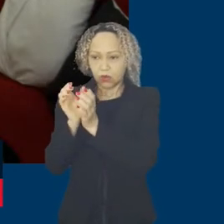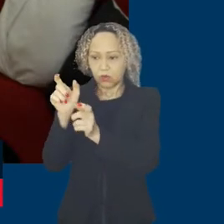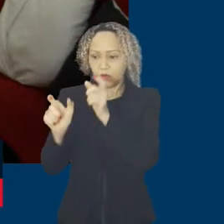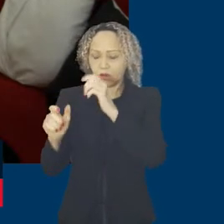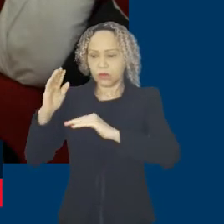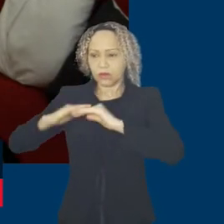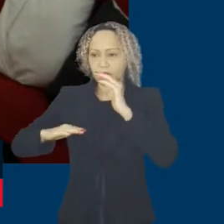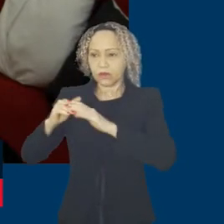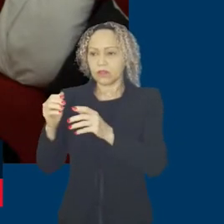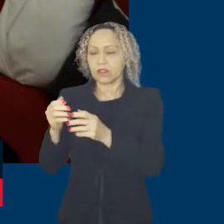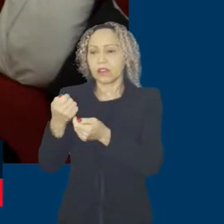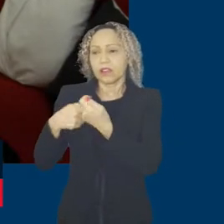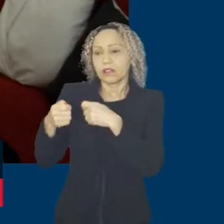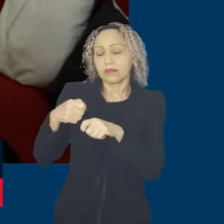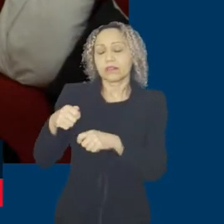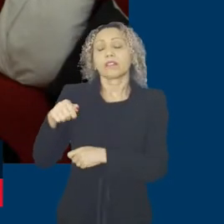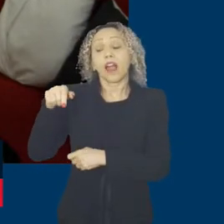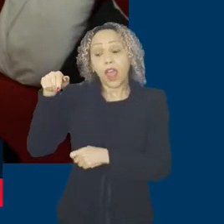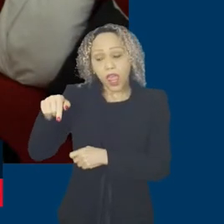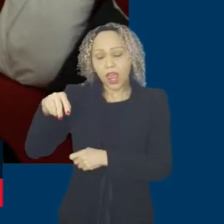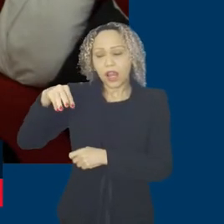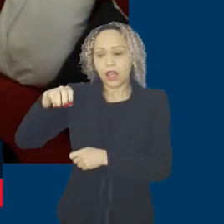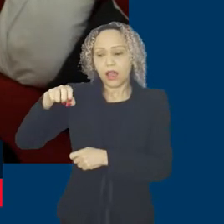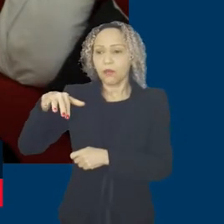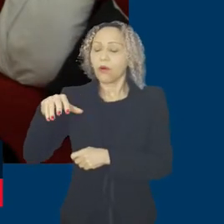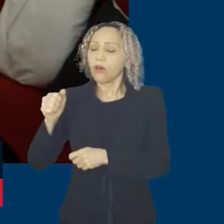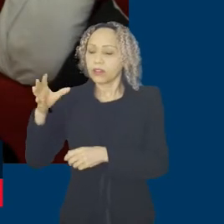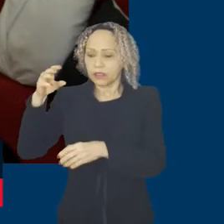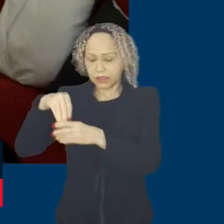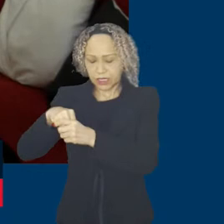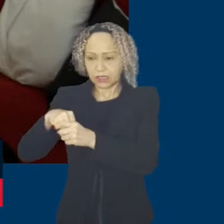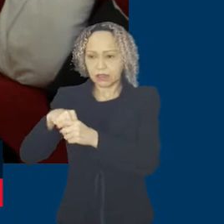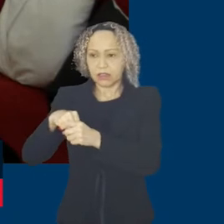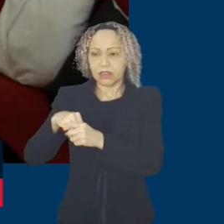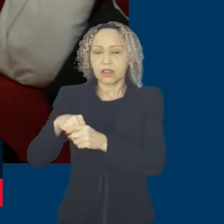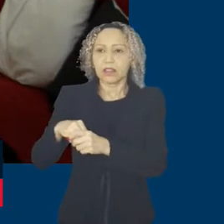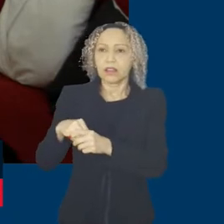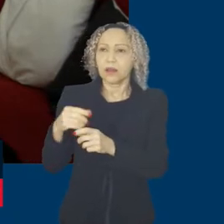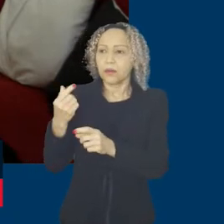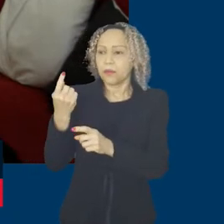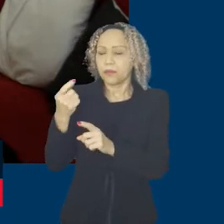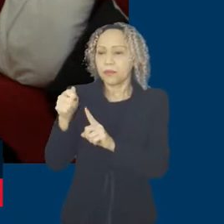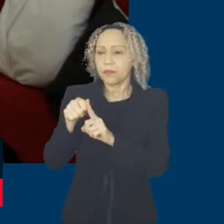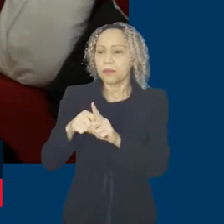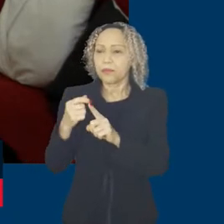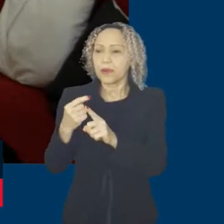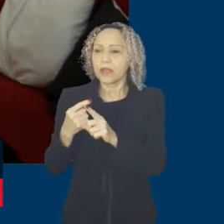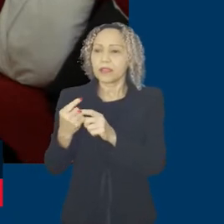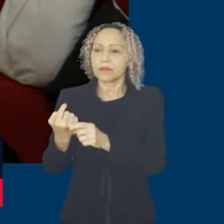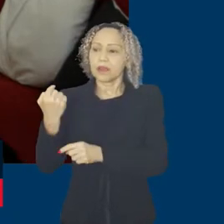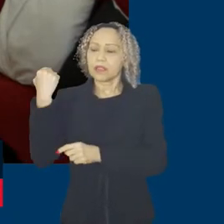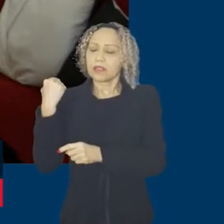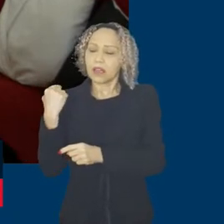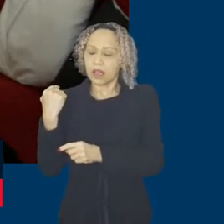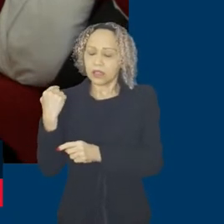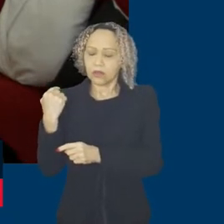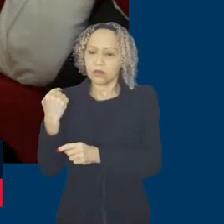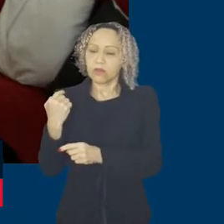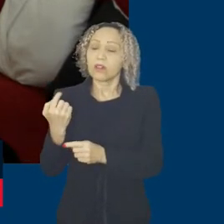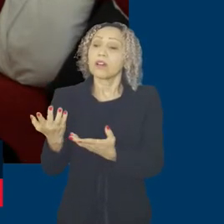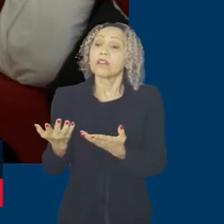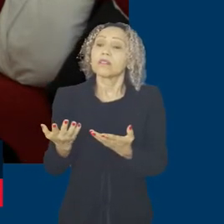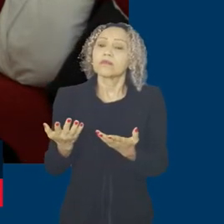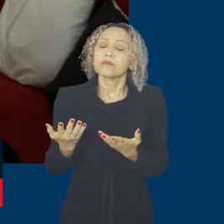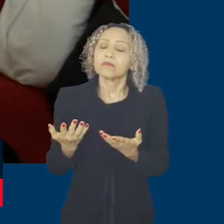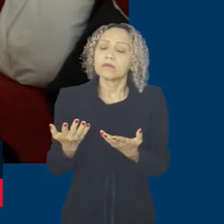qual, inclusive, ela própria faz parte, assinou aquele manifesto ali no mês passado pedindo pela queda de juros. E o manifesto diz exatamente